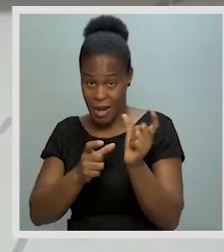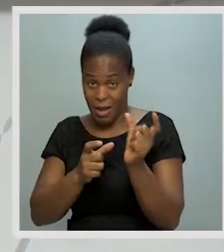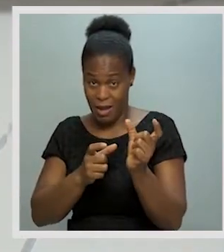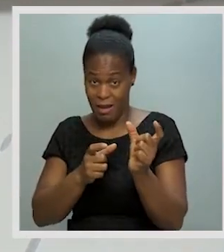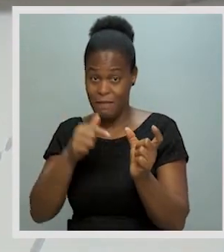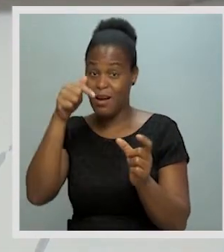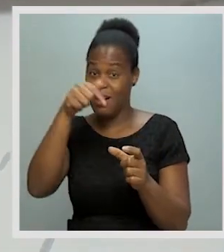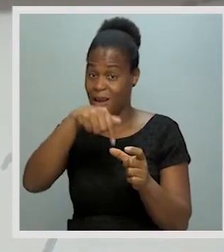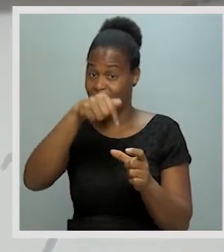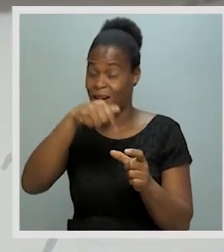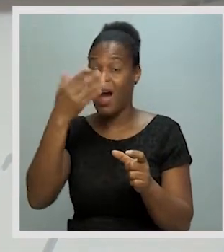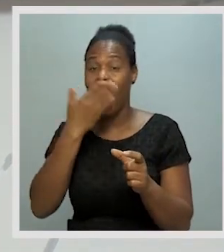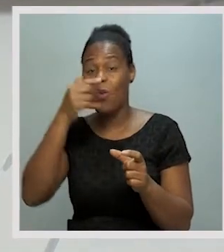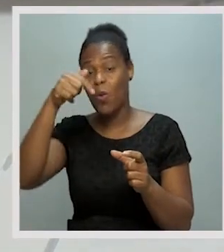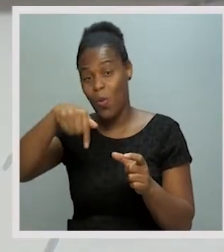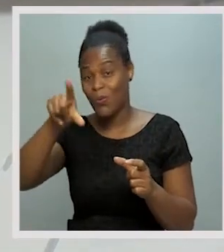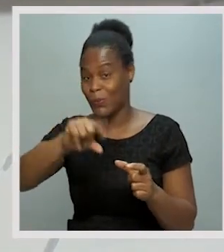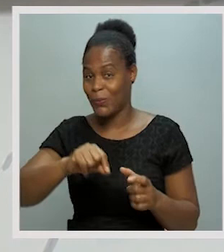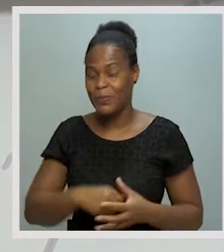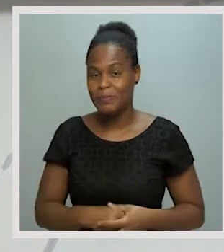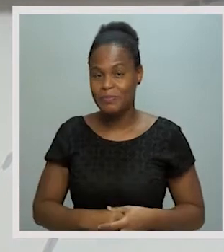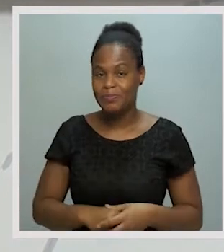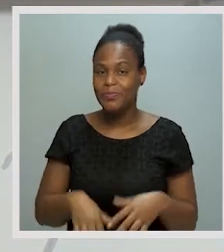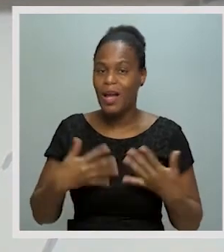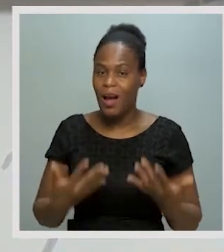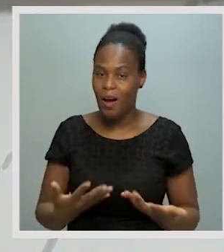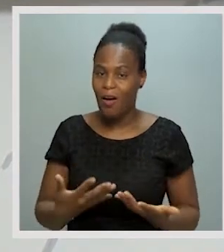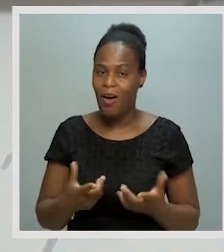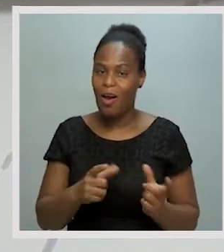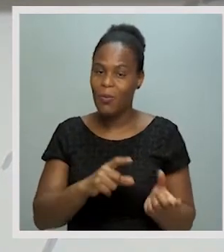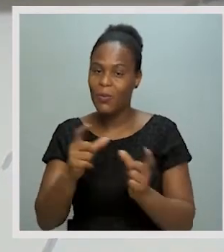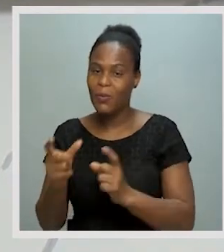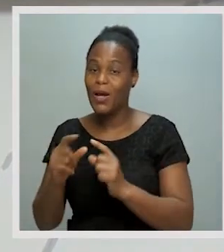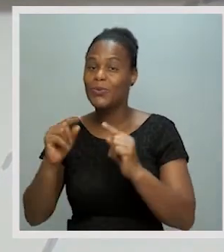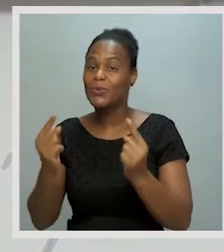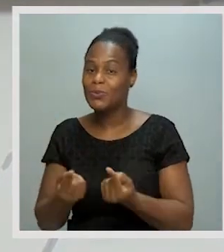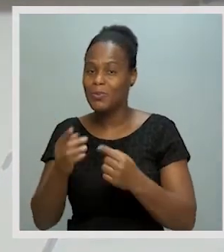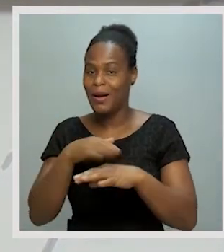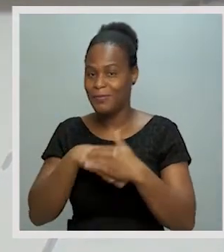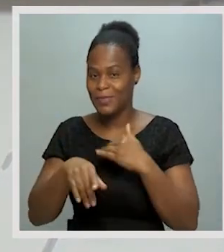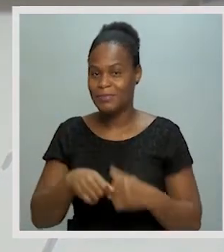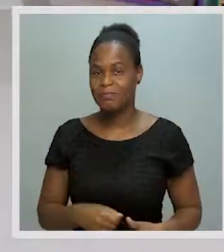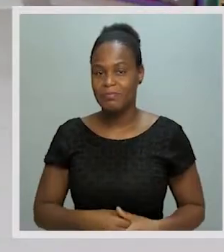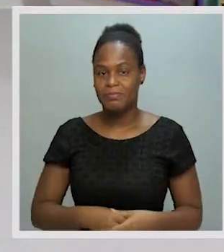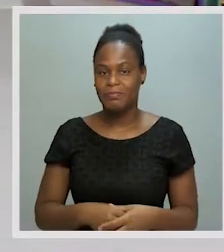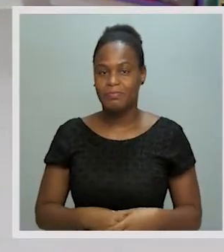fazer parte também da nossa aula de hoje. Agora vou passar para o sumário.